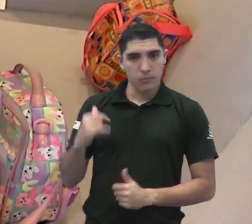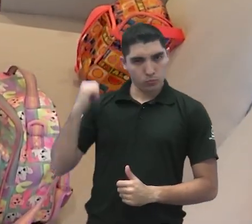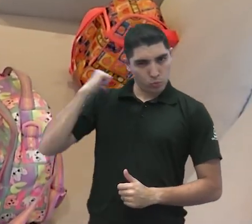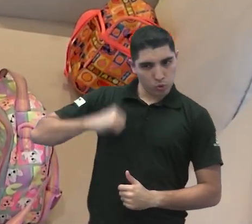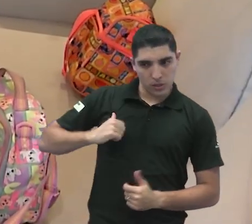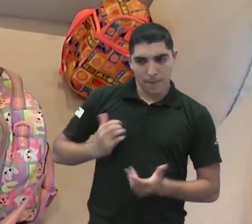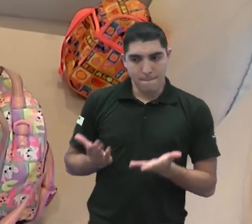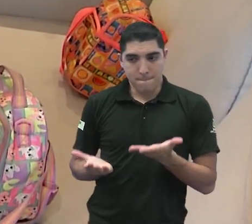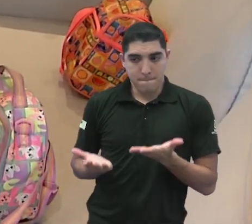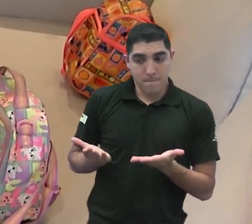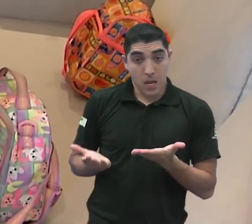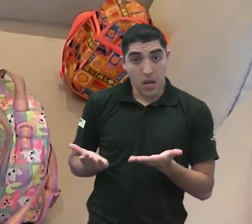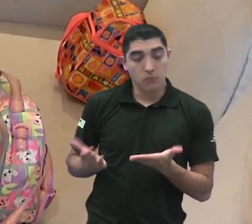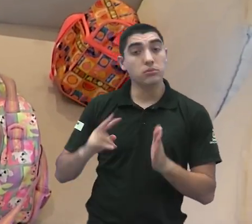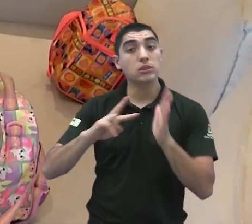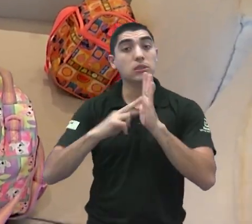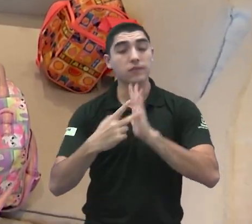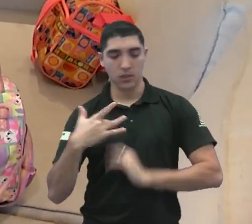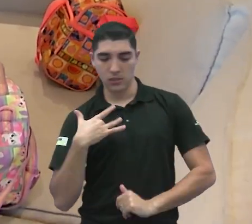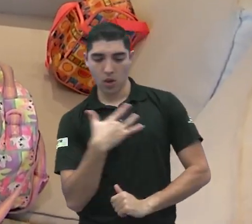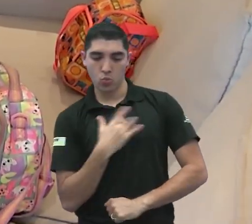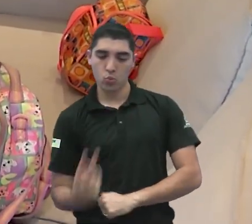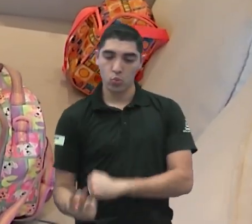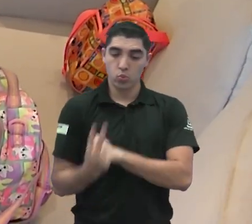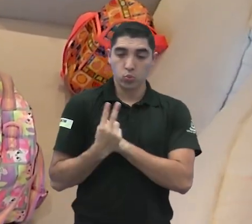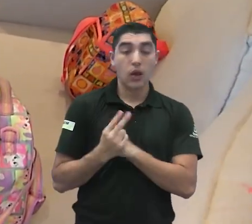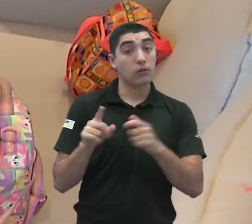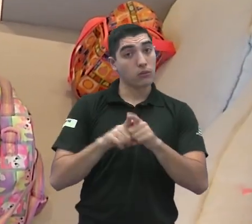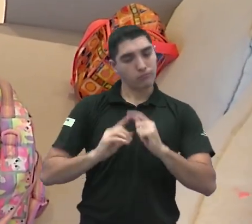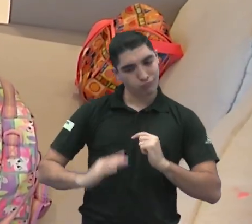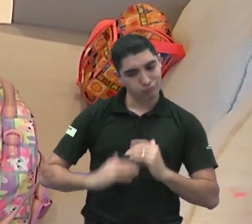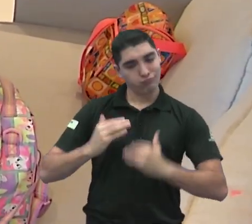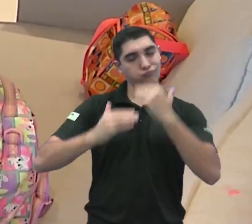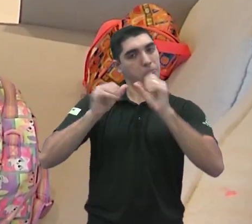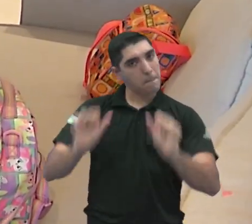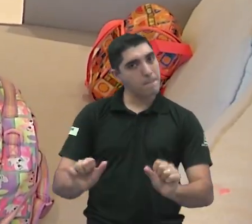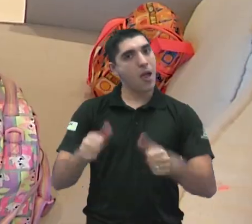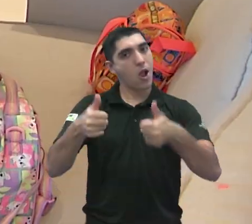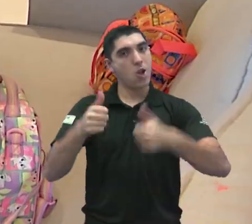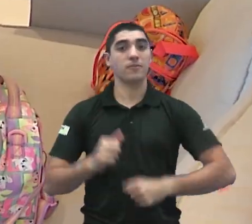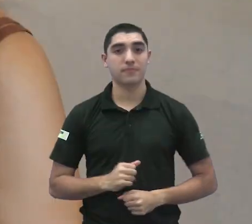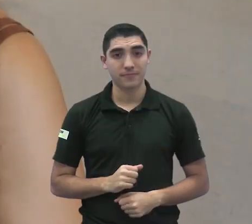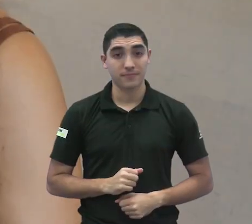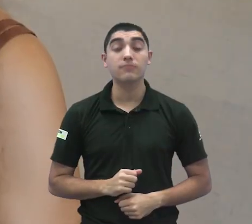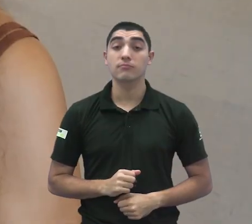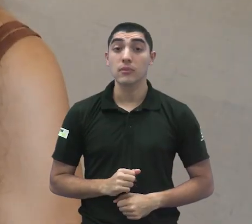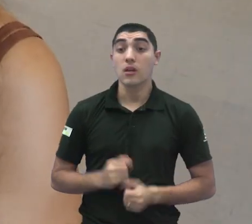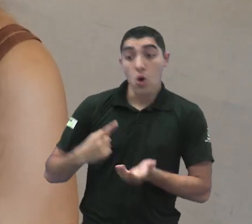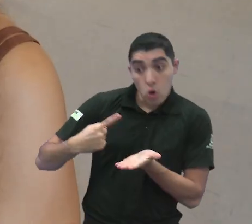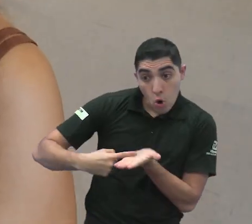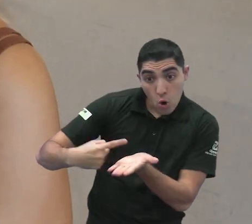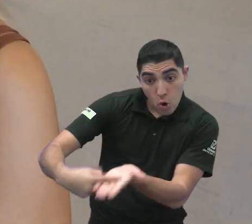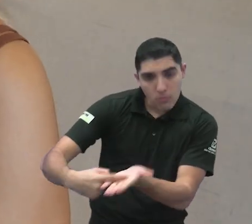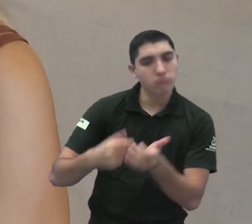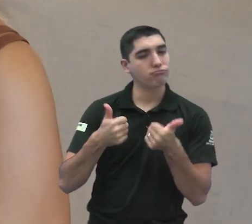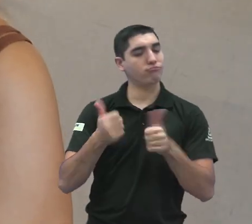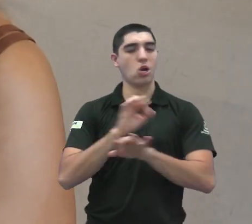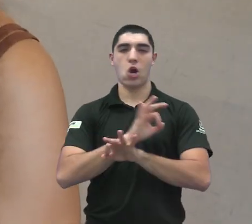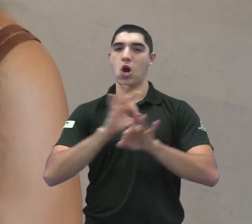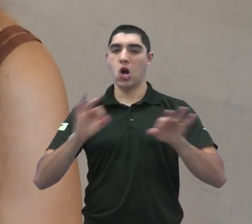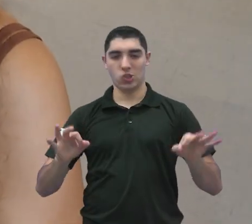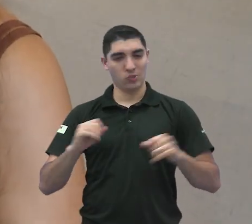da mochila também é cuidar da saúde e do desenvolvimento das crianças. Todo combinado é muito